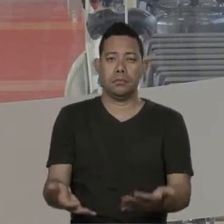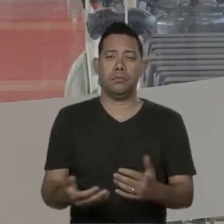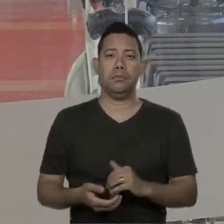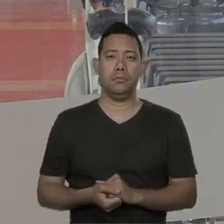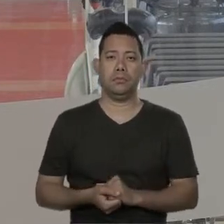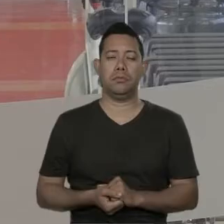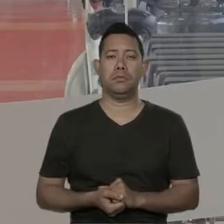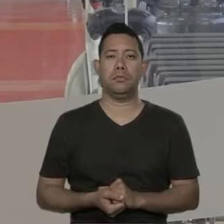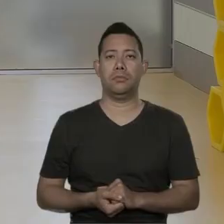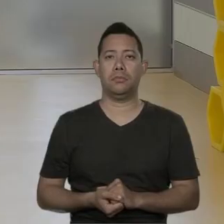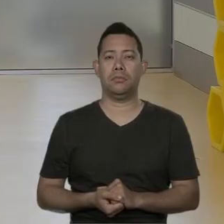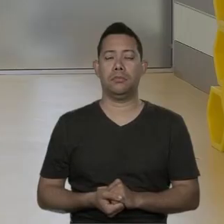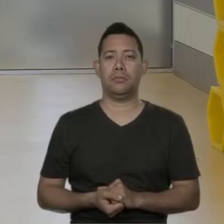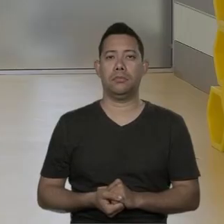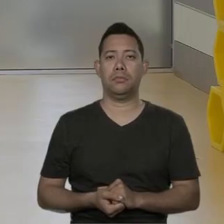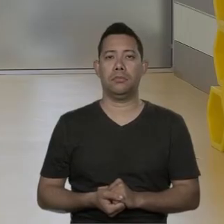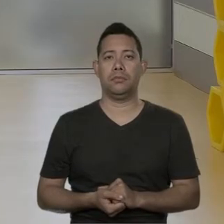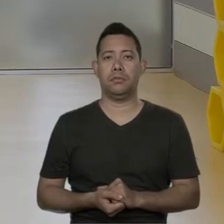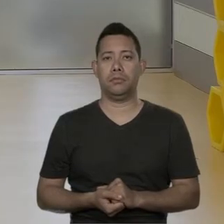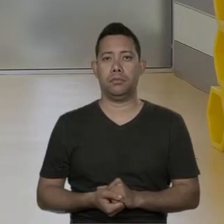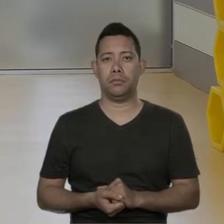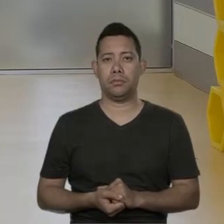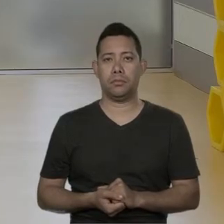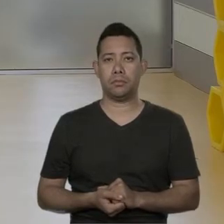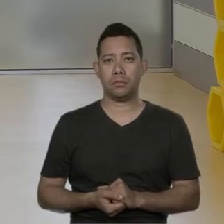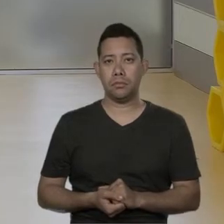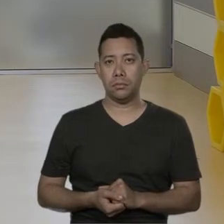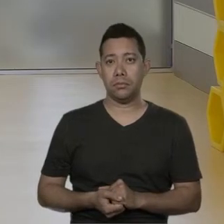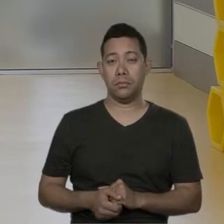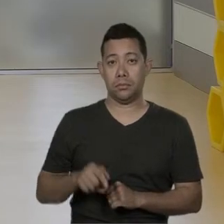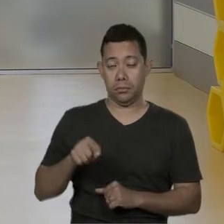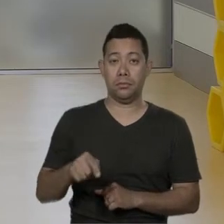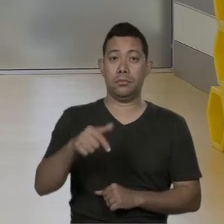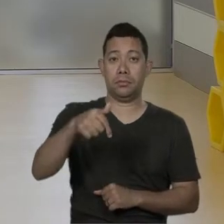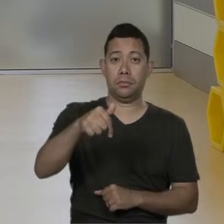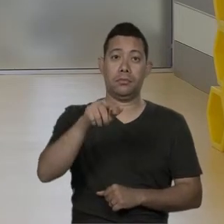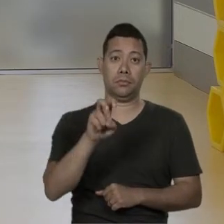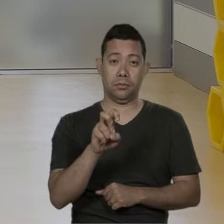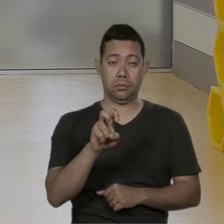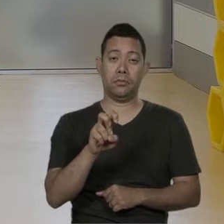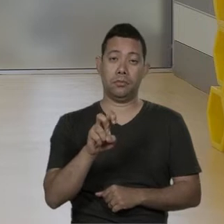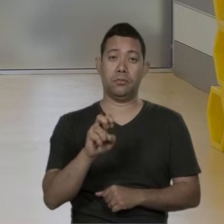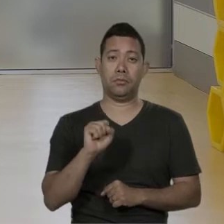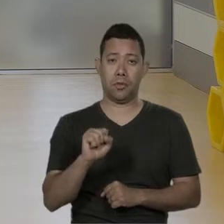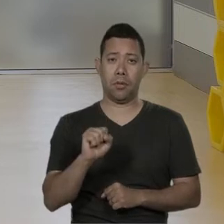e gira. Bora comigo. Aqui pode chegar até 75 de